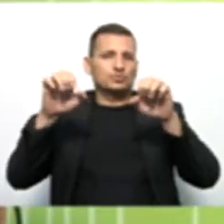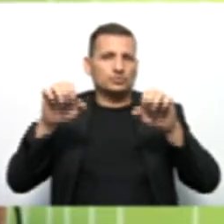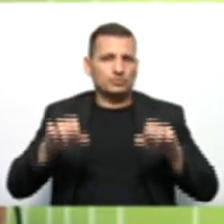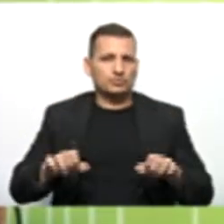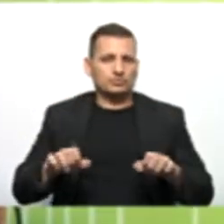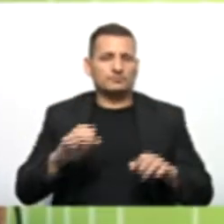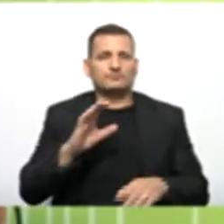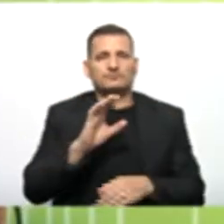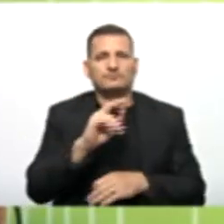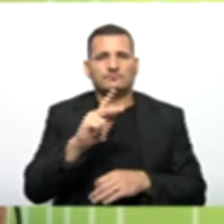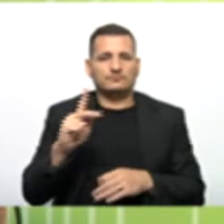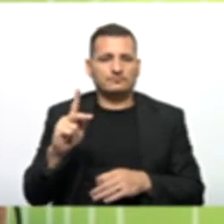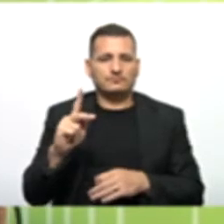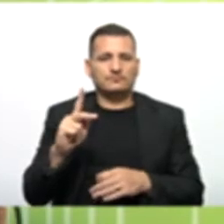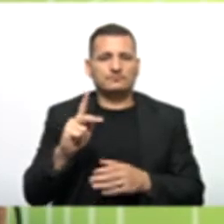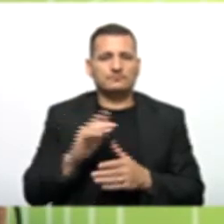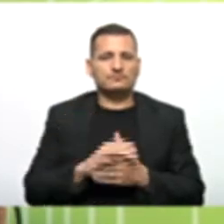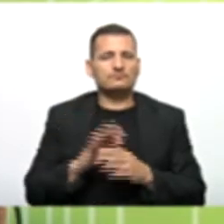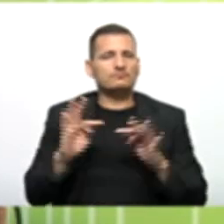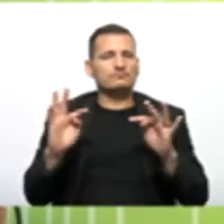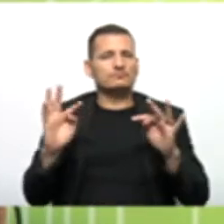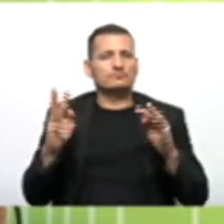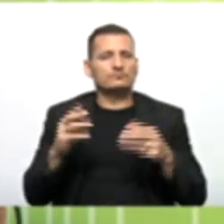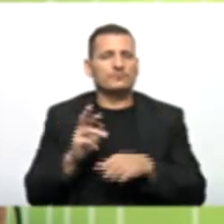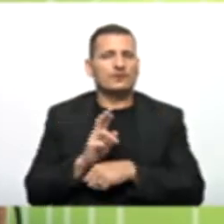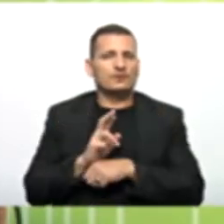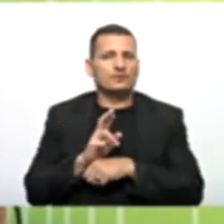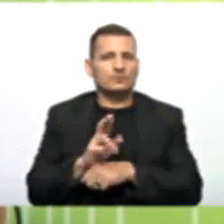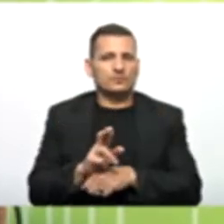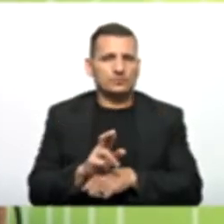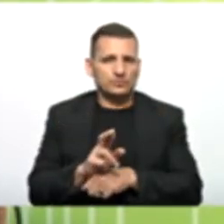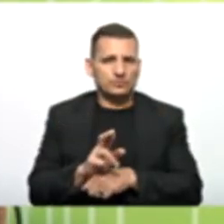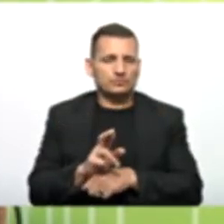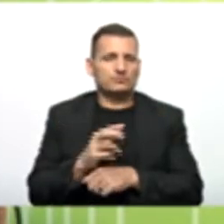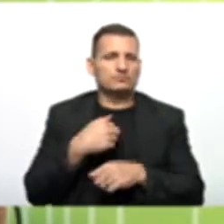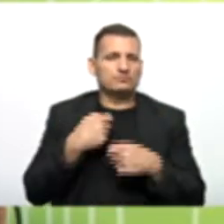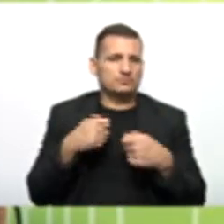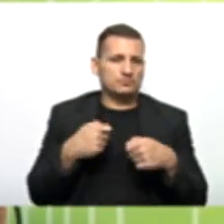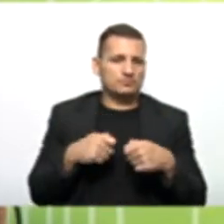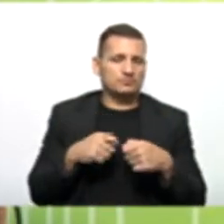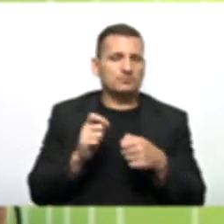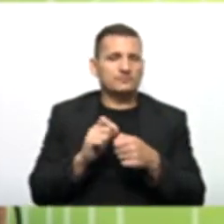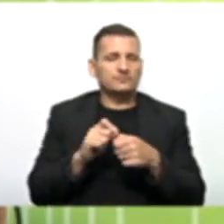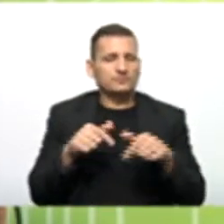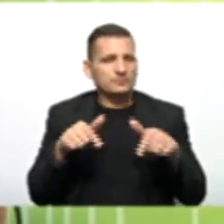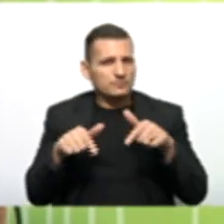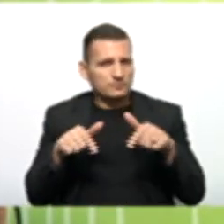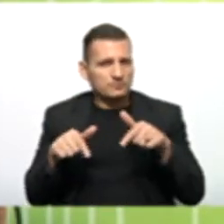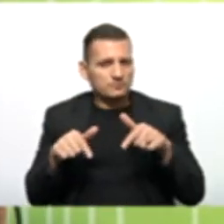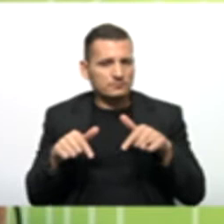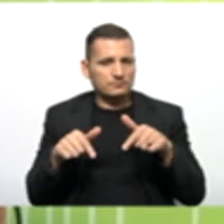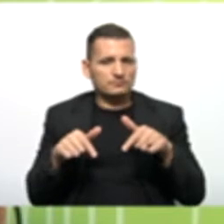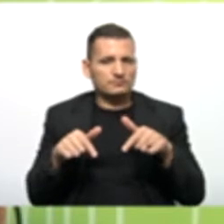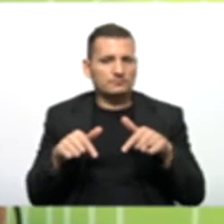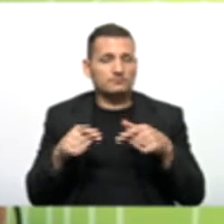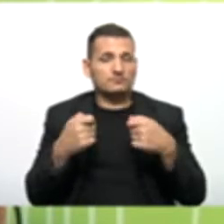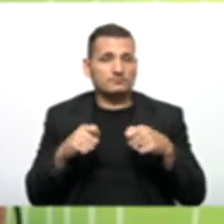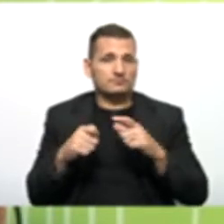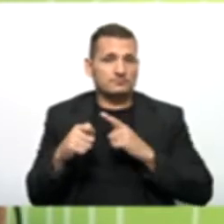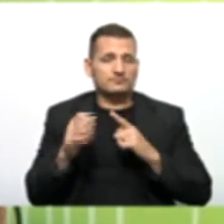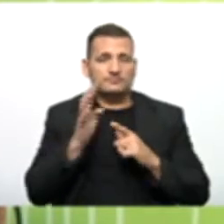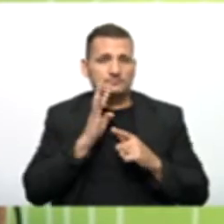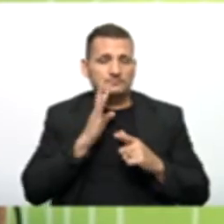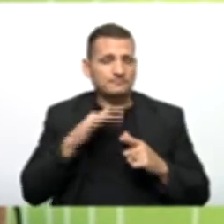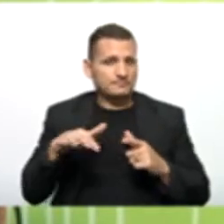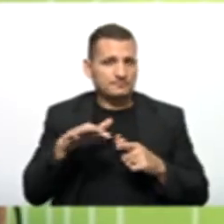cooperativa, todos os recursos materiais e humanos que eu preciso para realizar as tarefas do meu trabalho. Então, eu tenho que ter aí conhecimento dessa